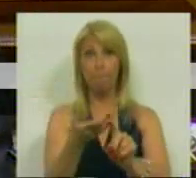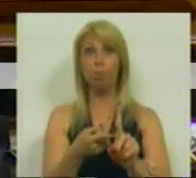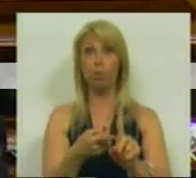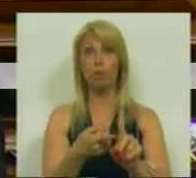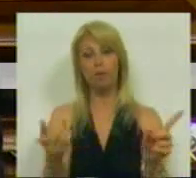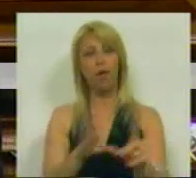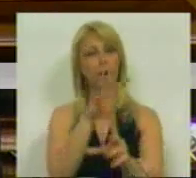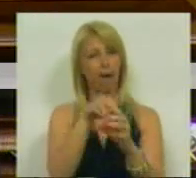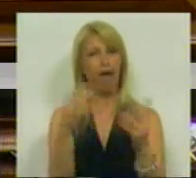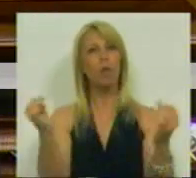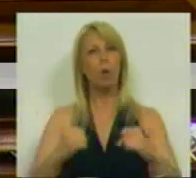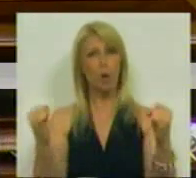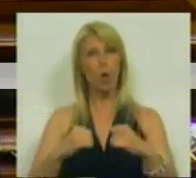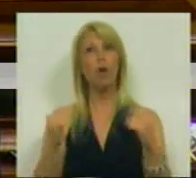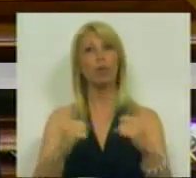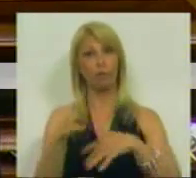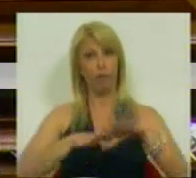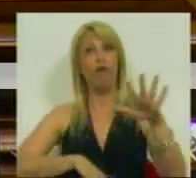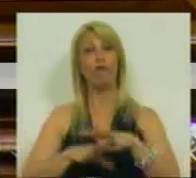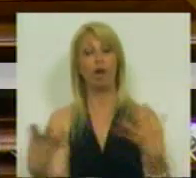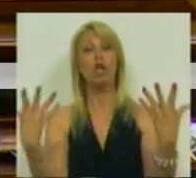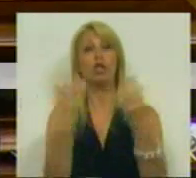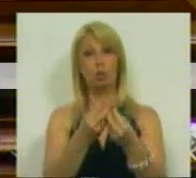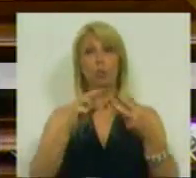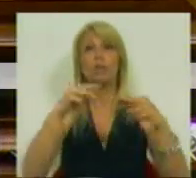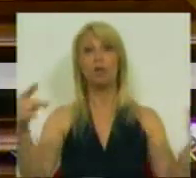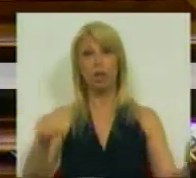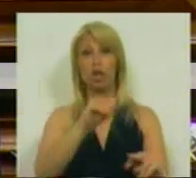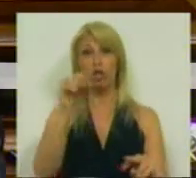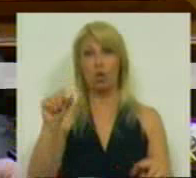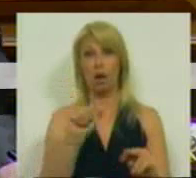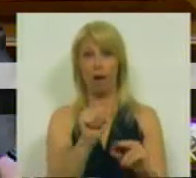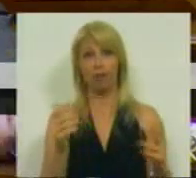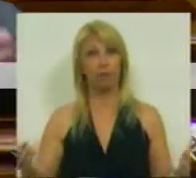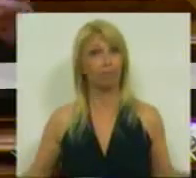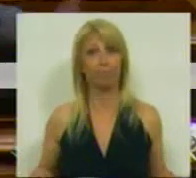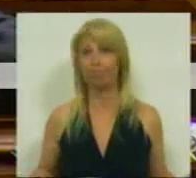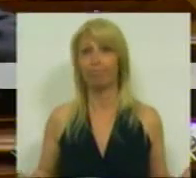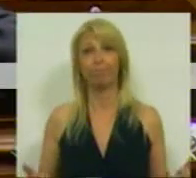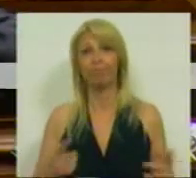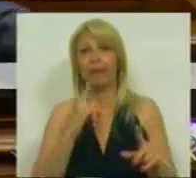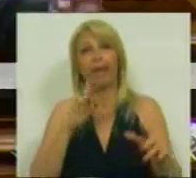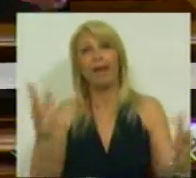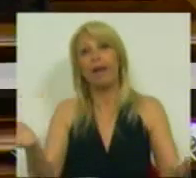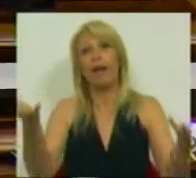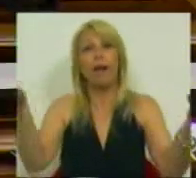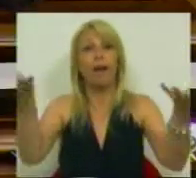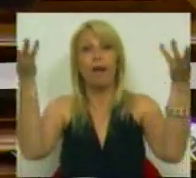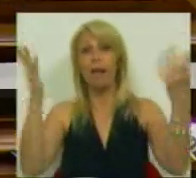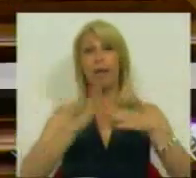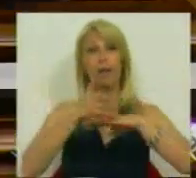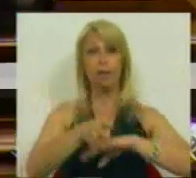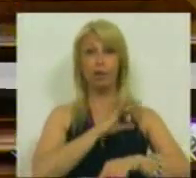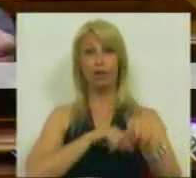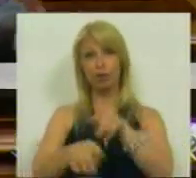está no acordo, foi celebrado com as autarquias locais. E nem a insustentável leveza da intervenção